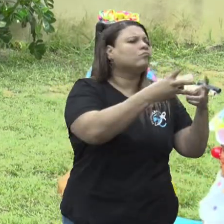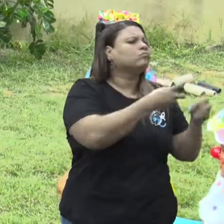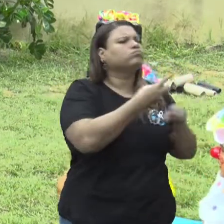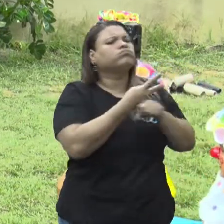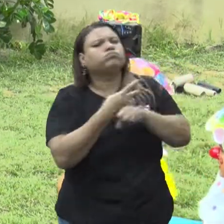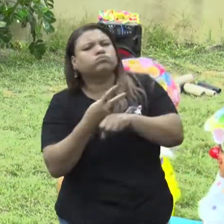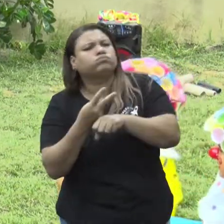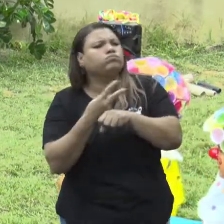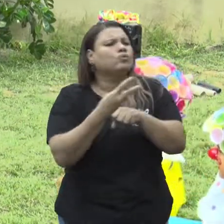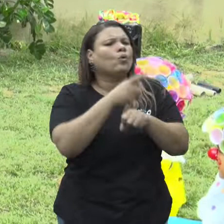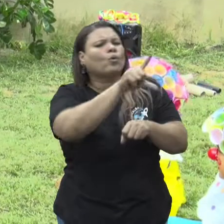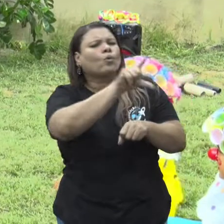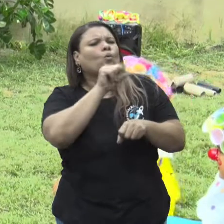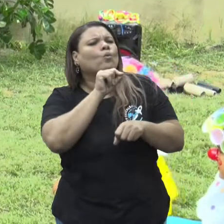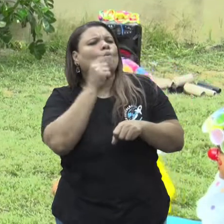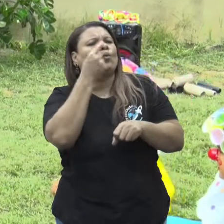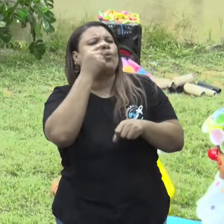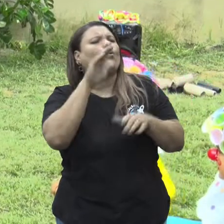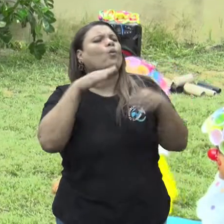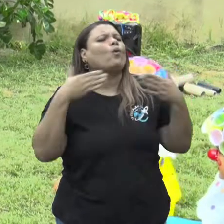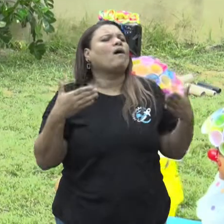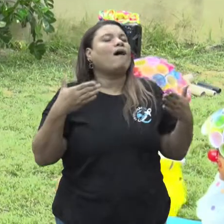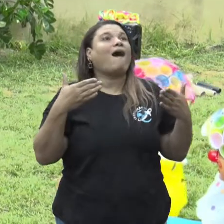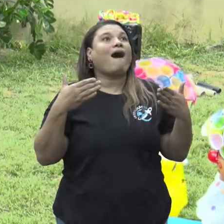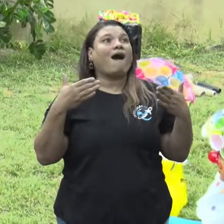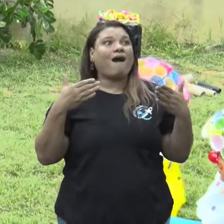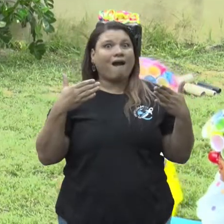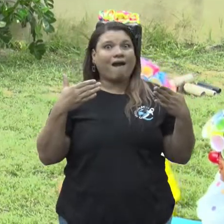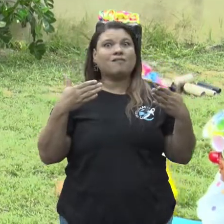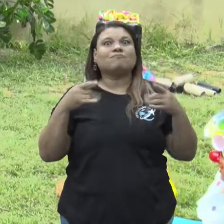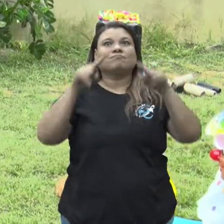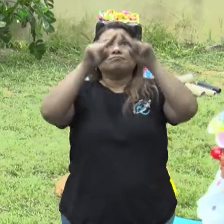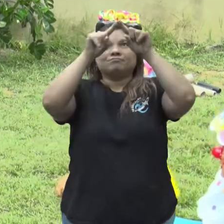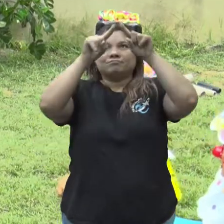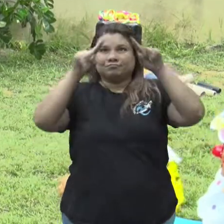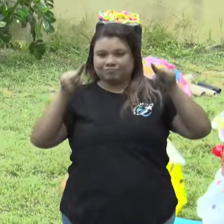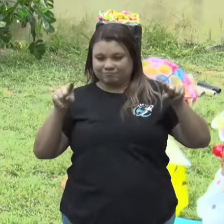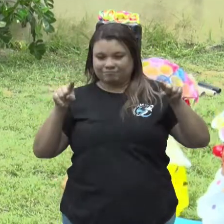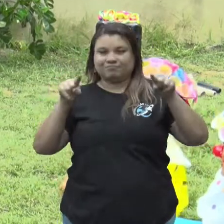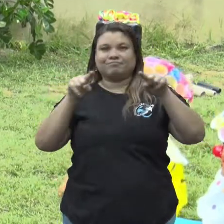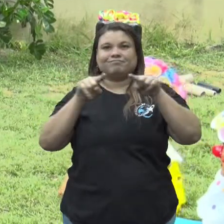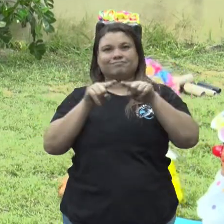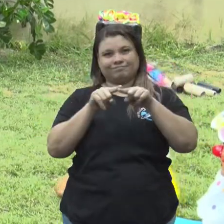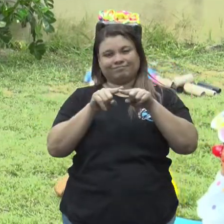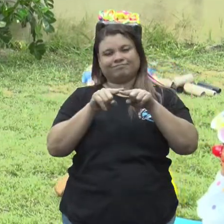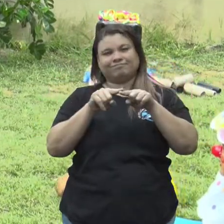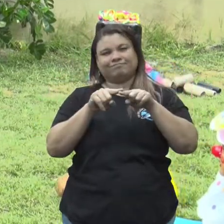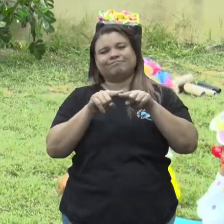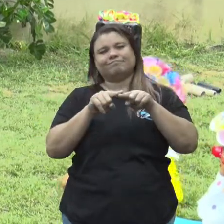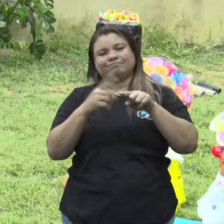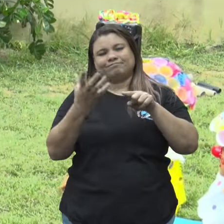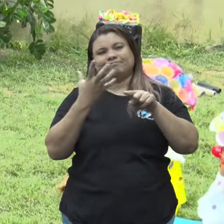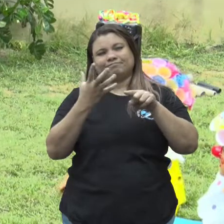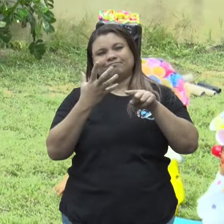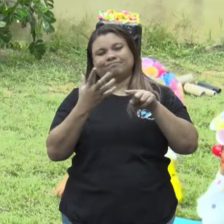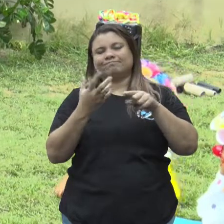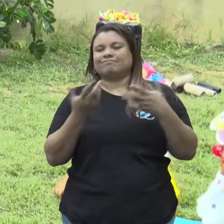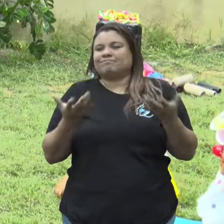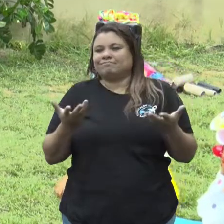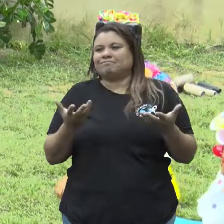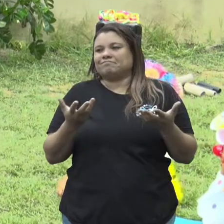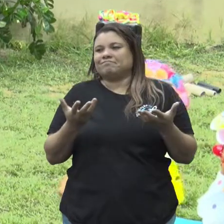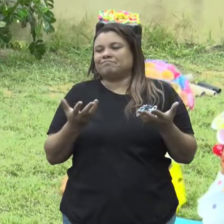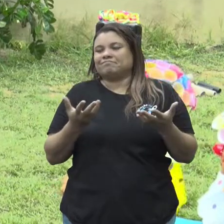eu acho que esse triângulo eles vão gostar. Todo colorido. Haha,